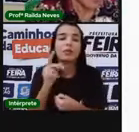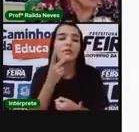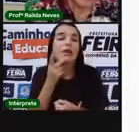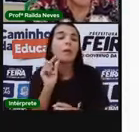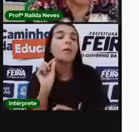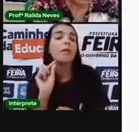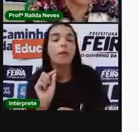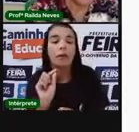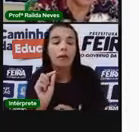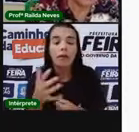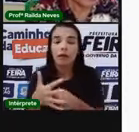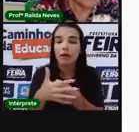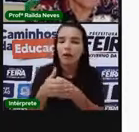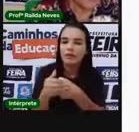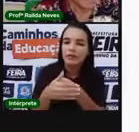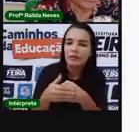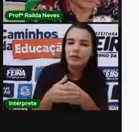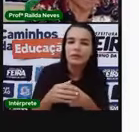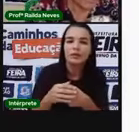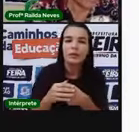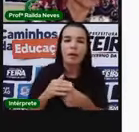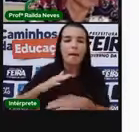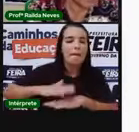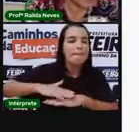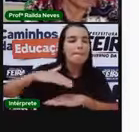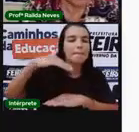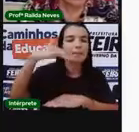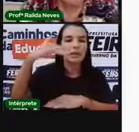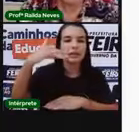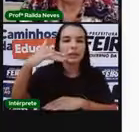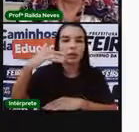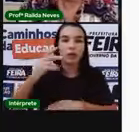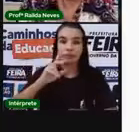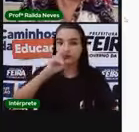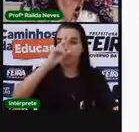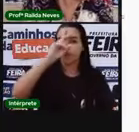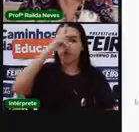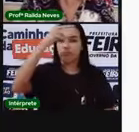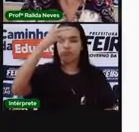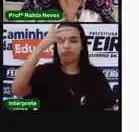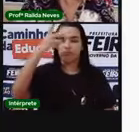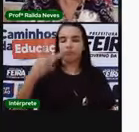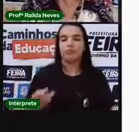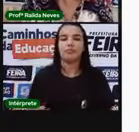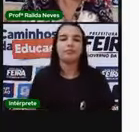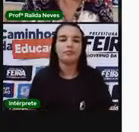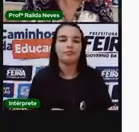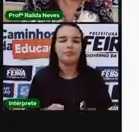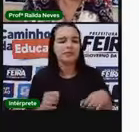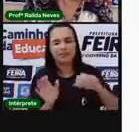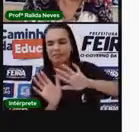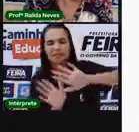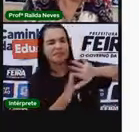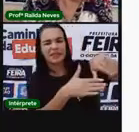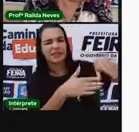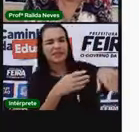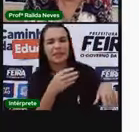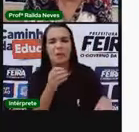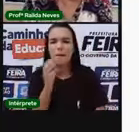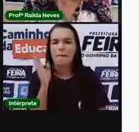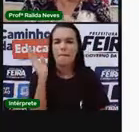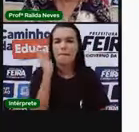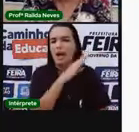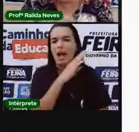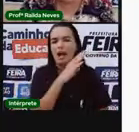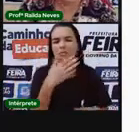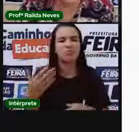afetivo é a nossa maior valentia. Então, joga as armas para lá, joga a maldade, joga a inveja,